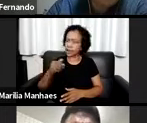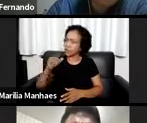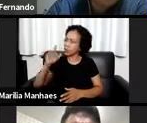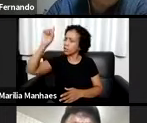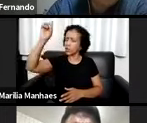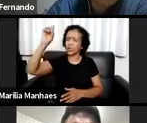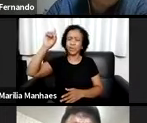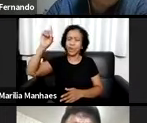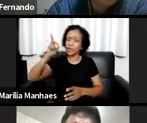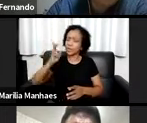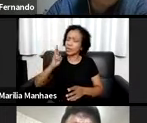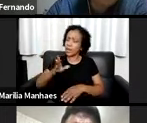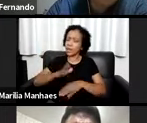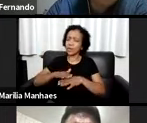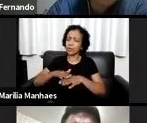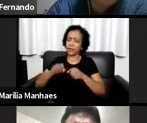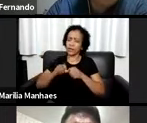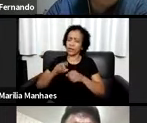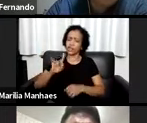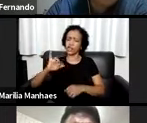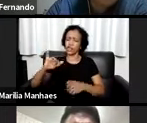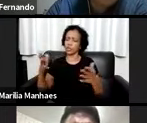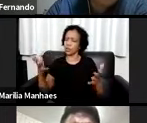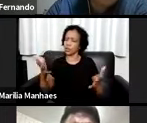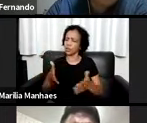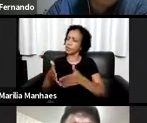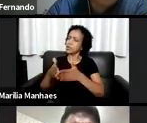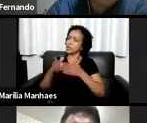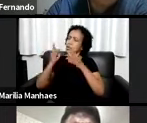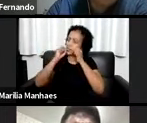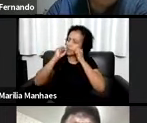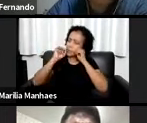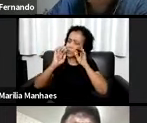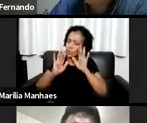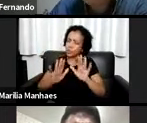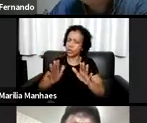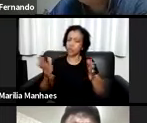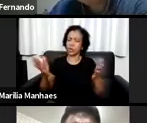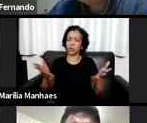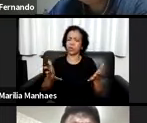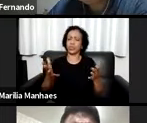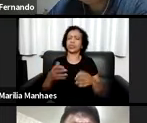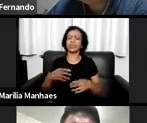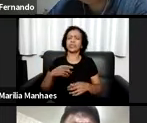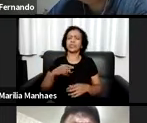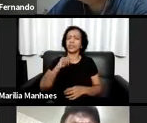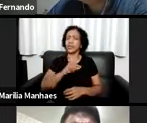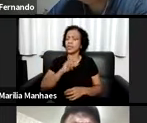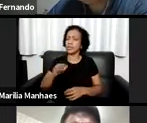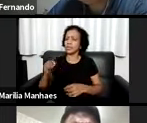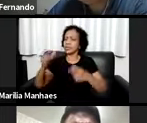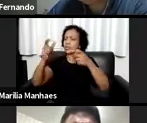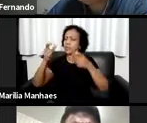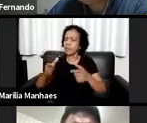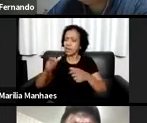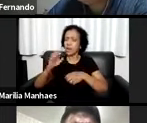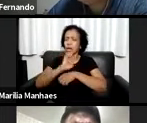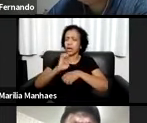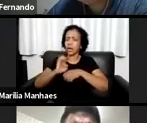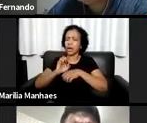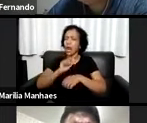que tivéssemos esse encontro tão precioso. De lugares tão distantes, nós estamos